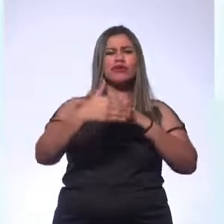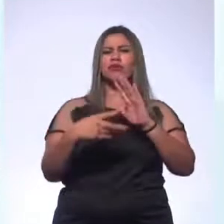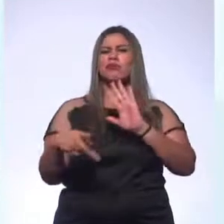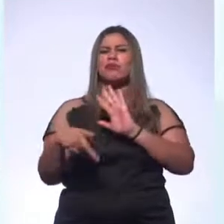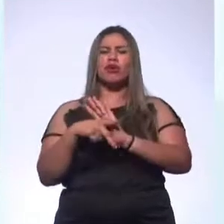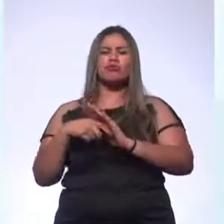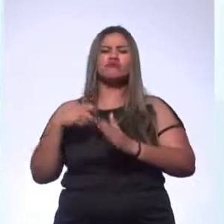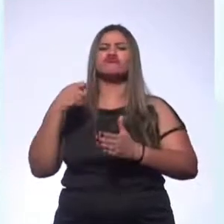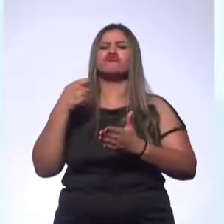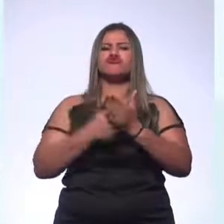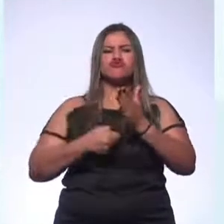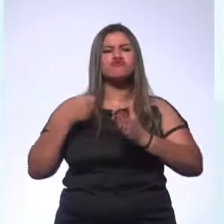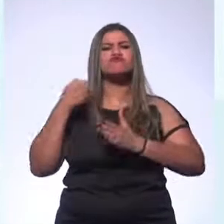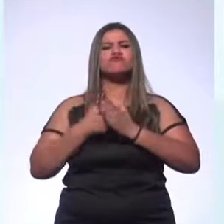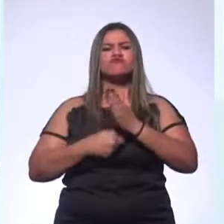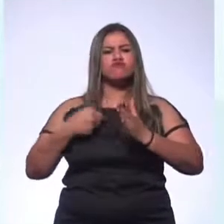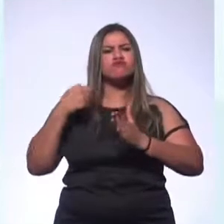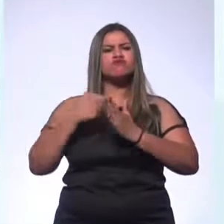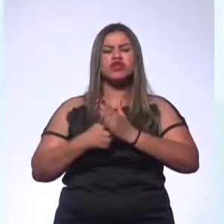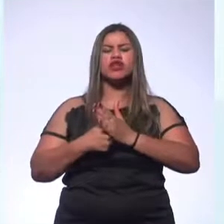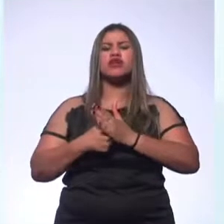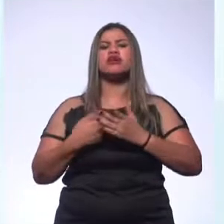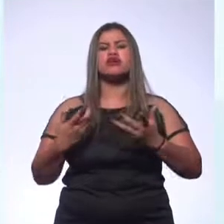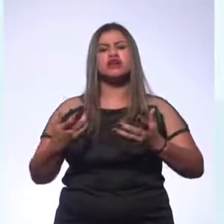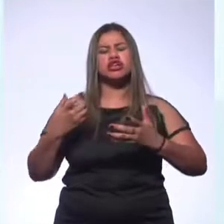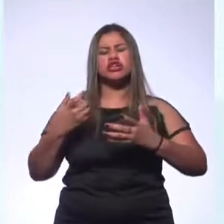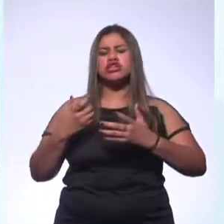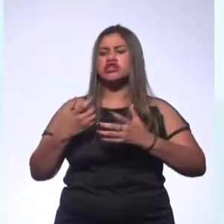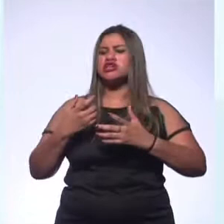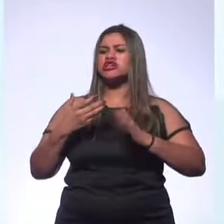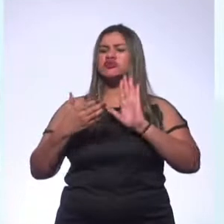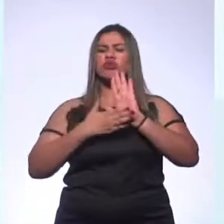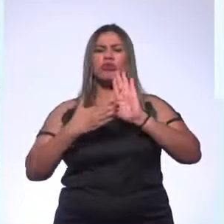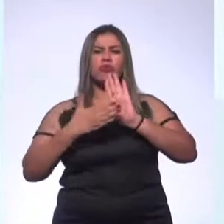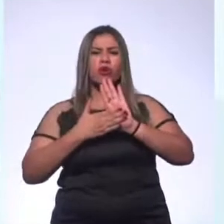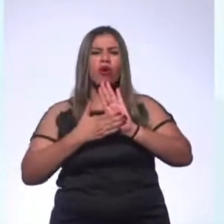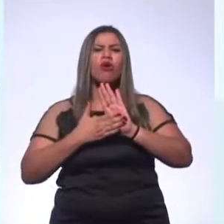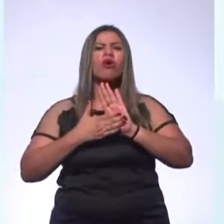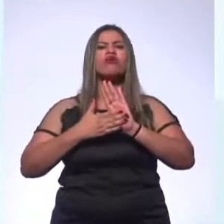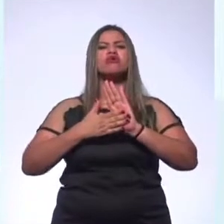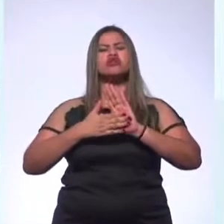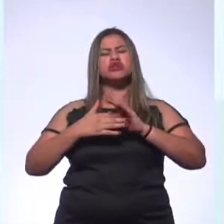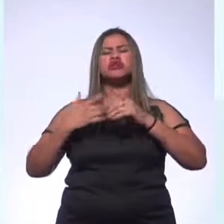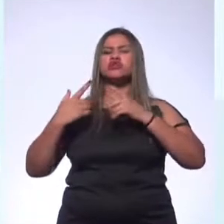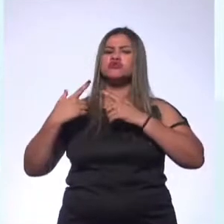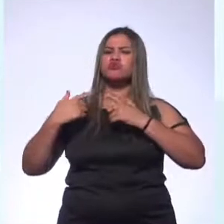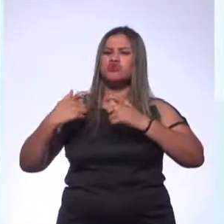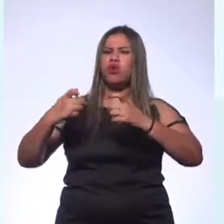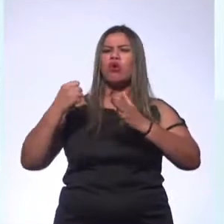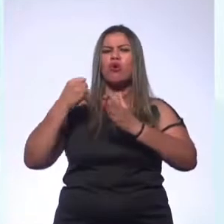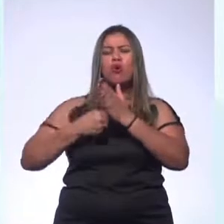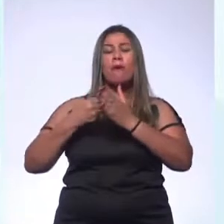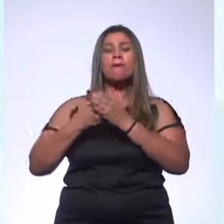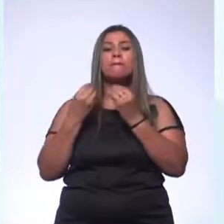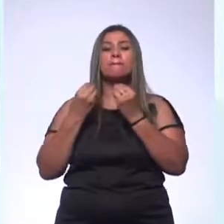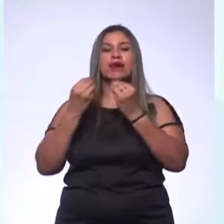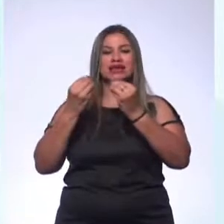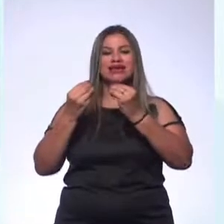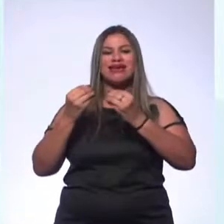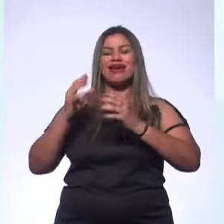de resistência e de propostas e lutas para a descolonização do